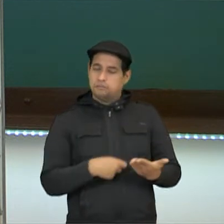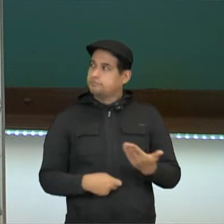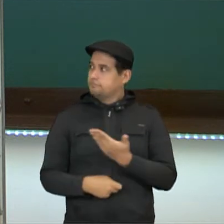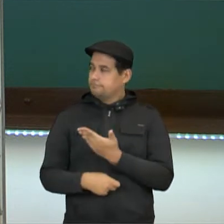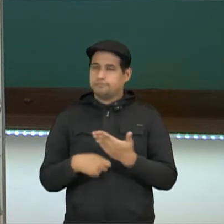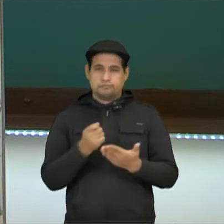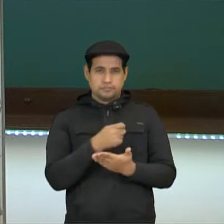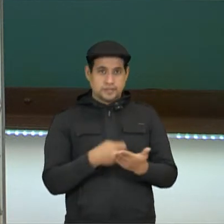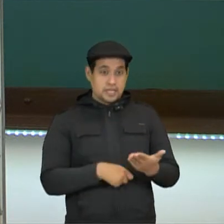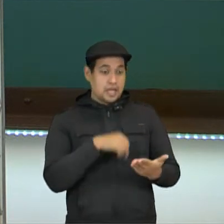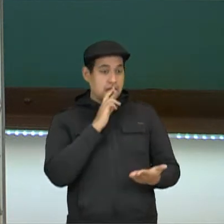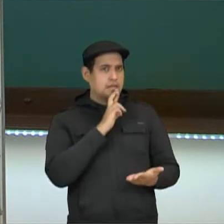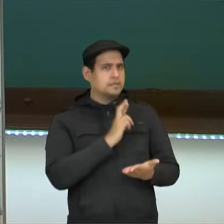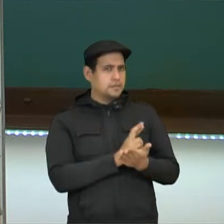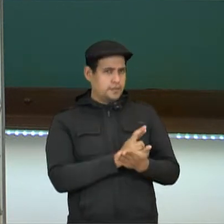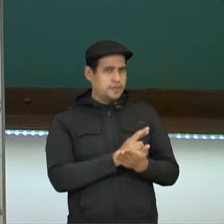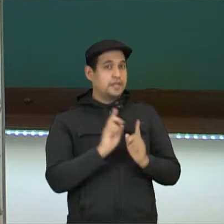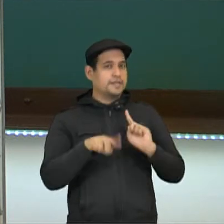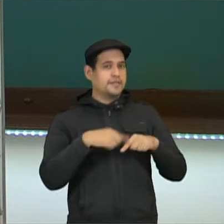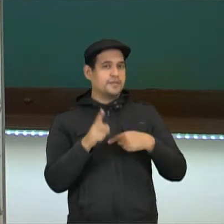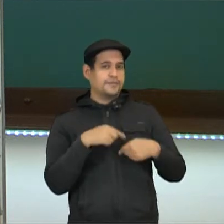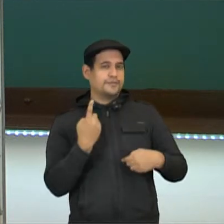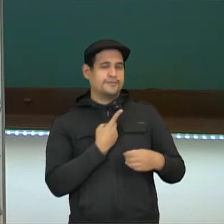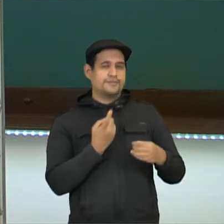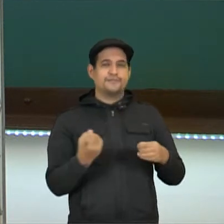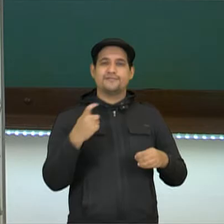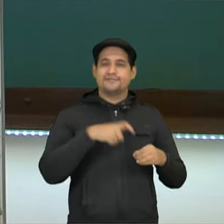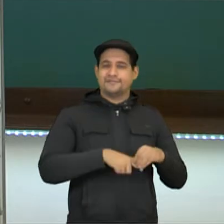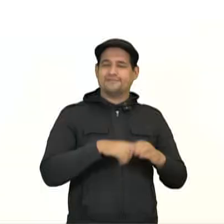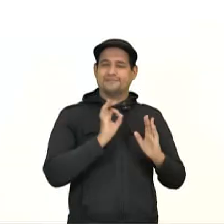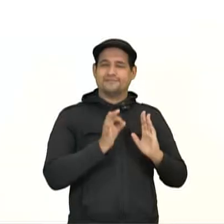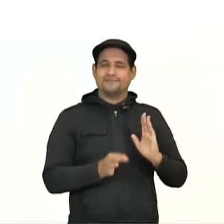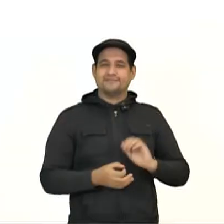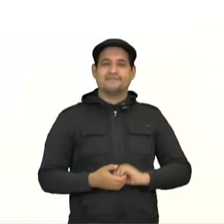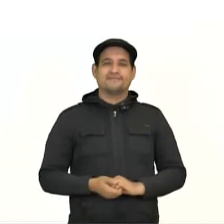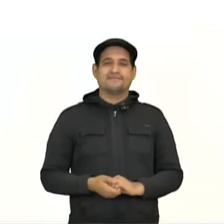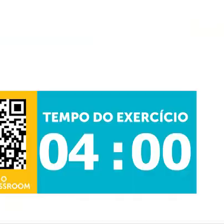vocês, vão responder e nós voltamos com a correção.